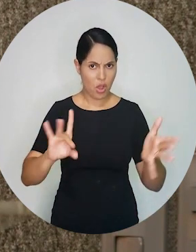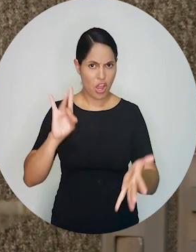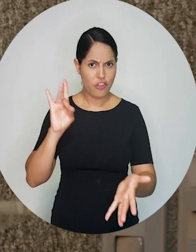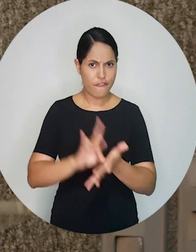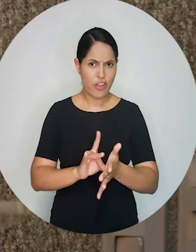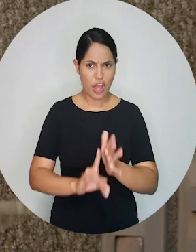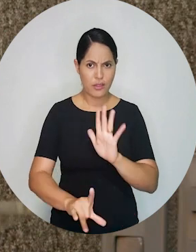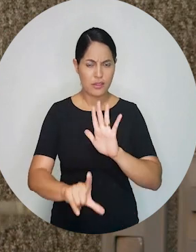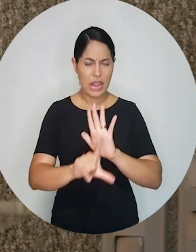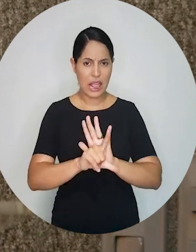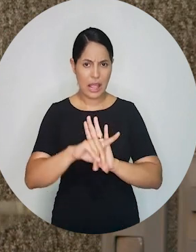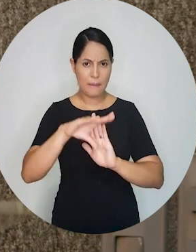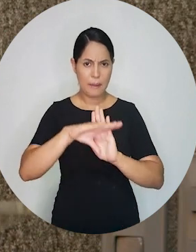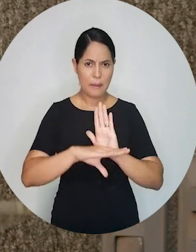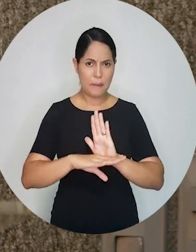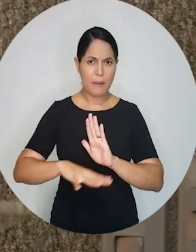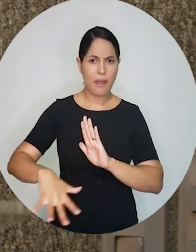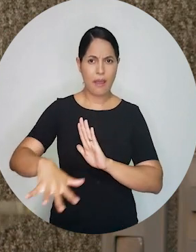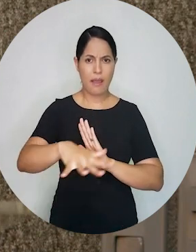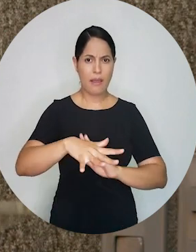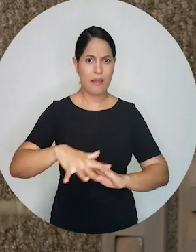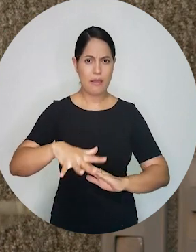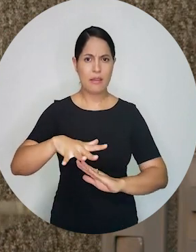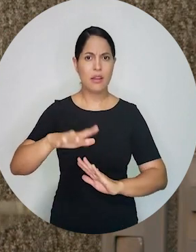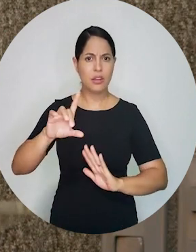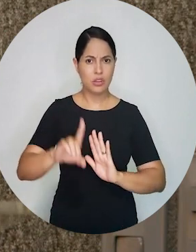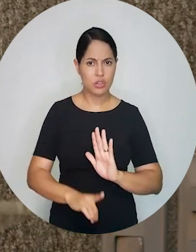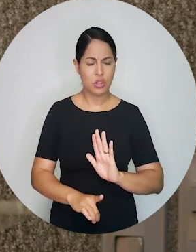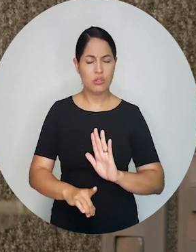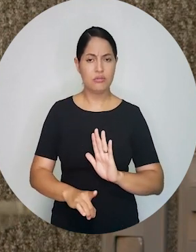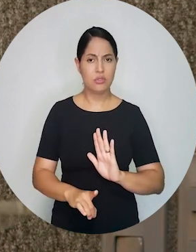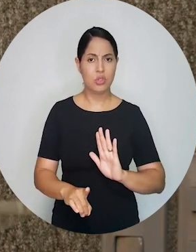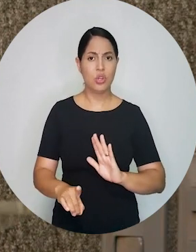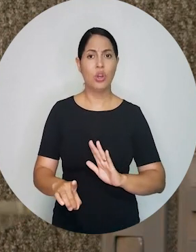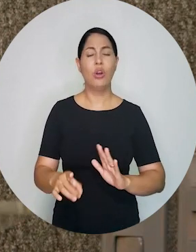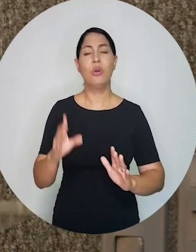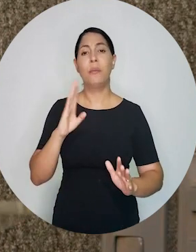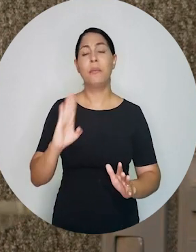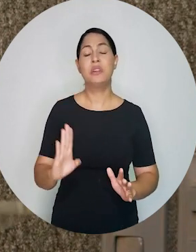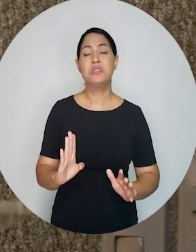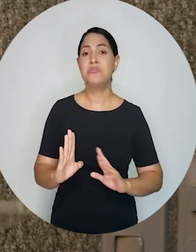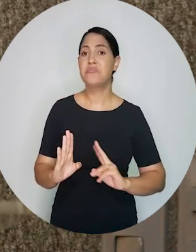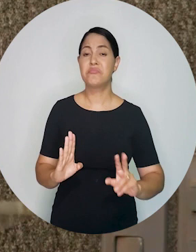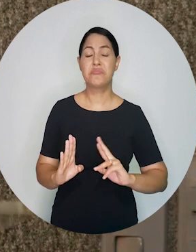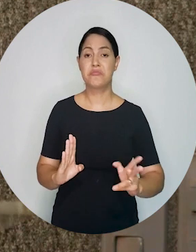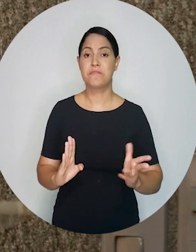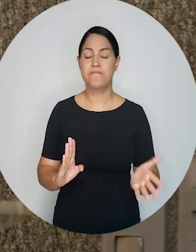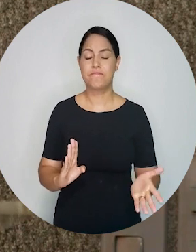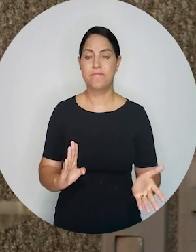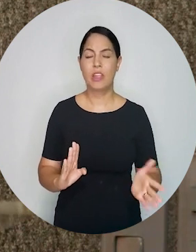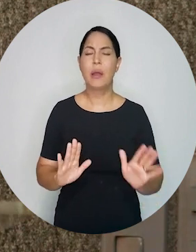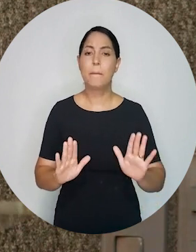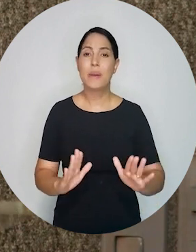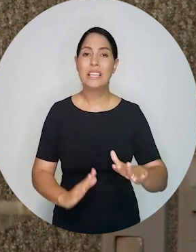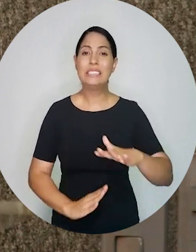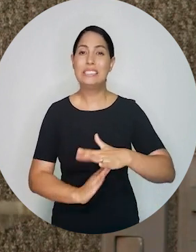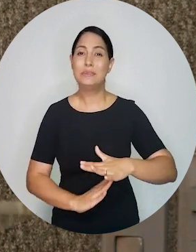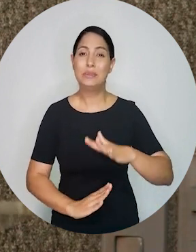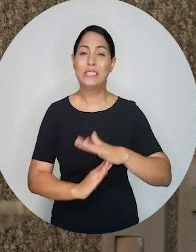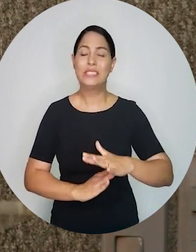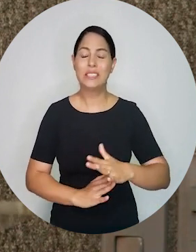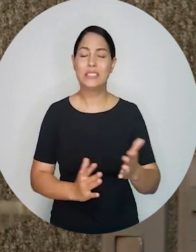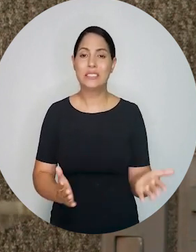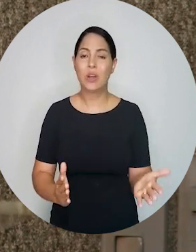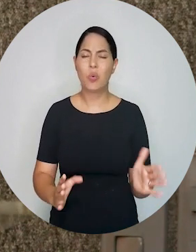debate com a sociedade, não passou pela forma democrática de se colocar as leis no mundo jurídico